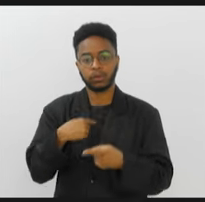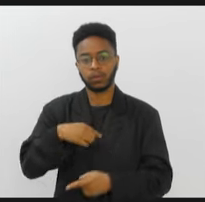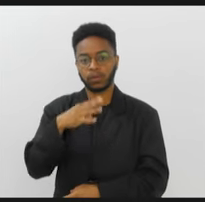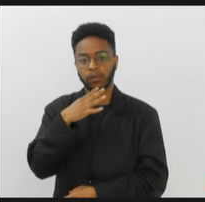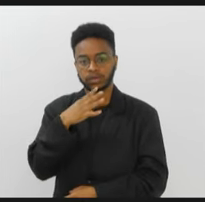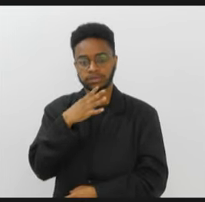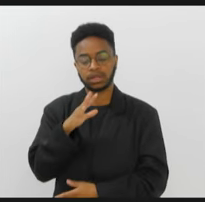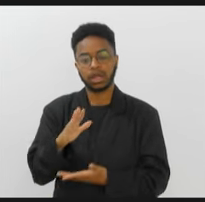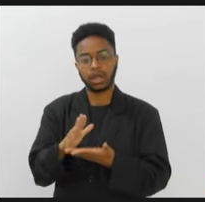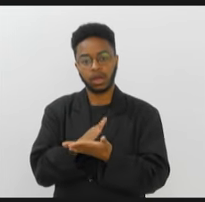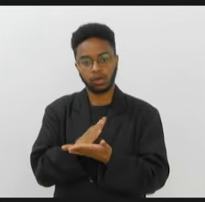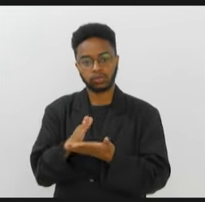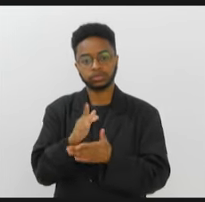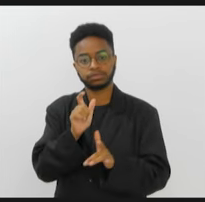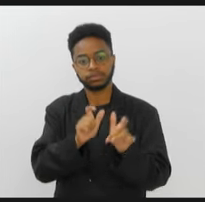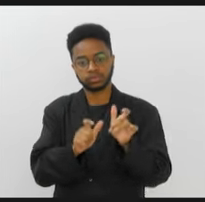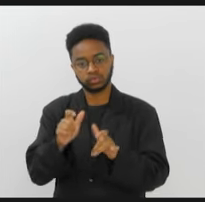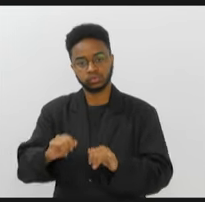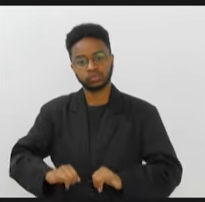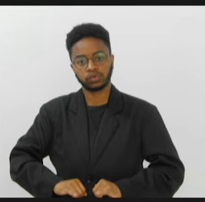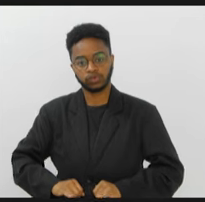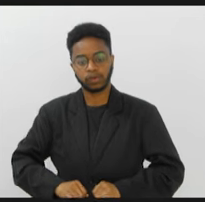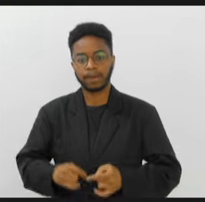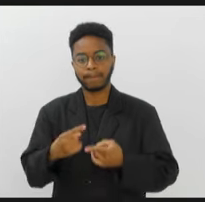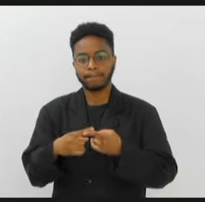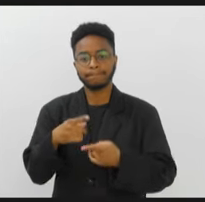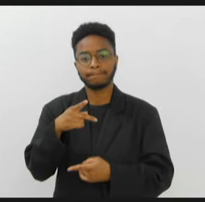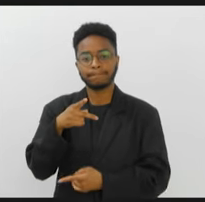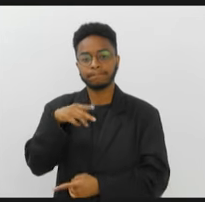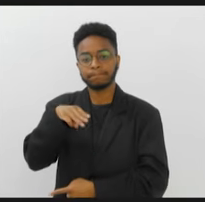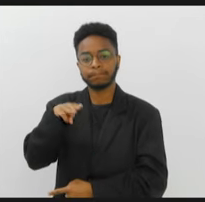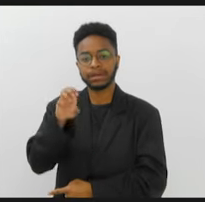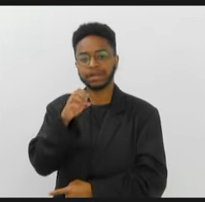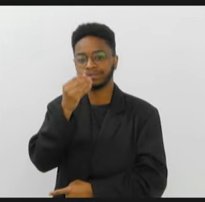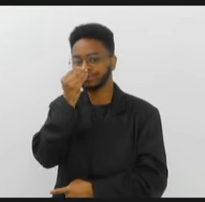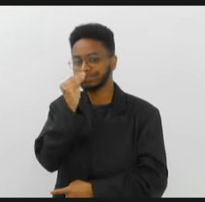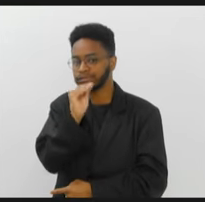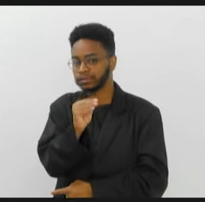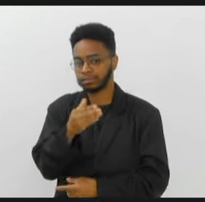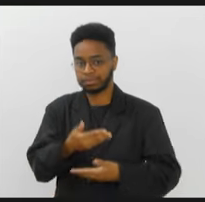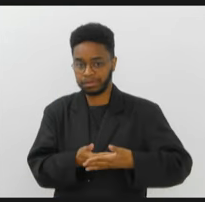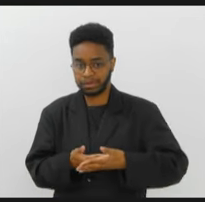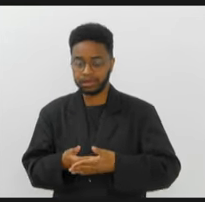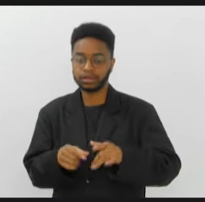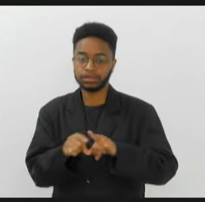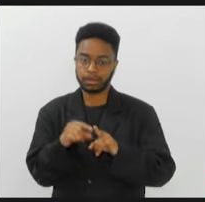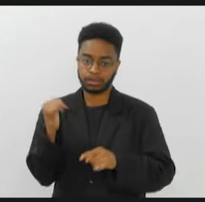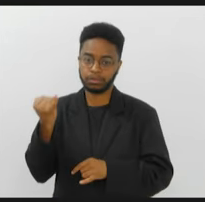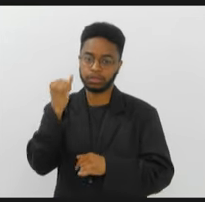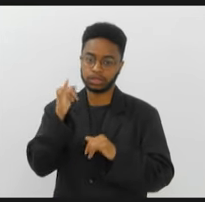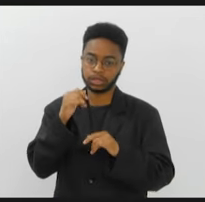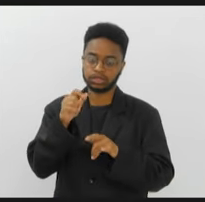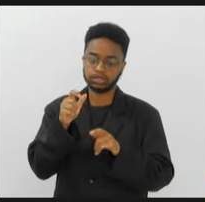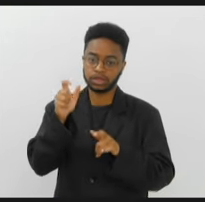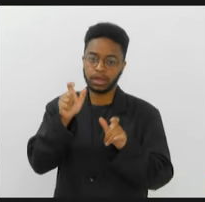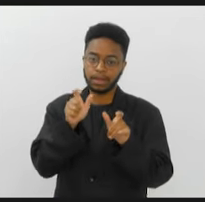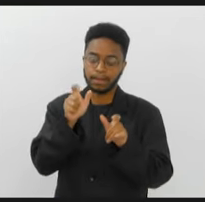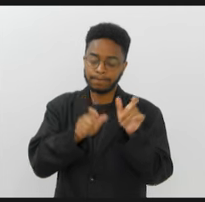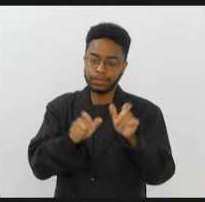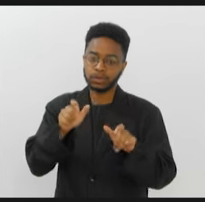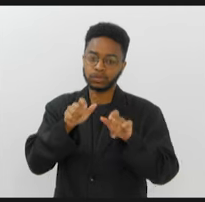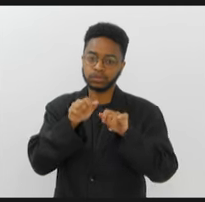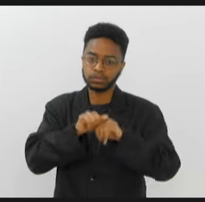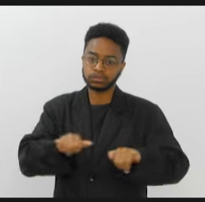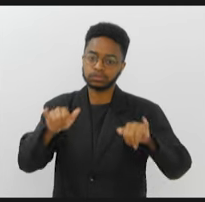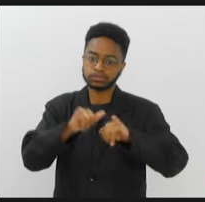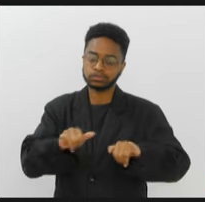alguns pais que sofreram muito, que a mãe começou a rejeitar o filho, então é importante também fazer essa campanha para dizer que tem alguém que